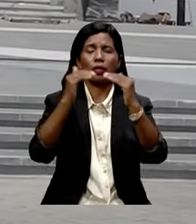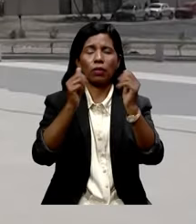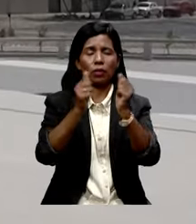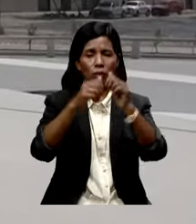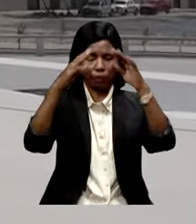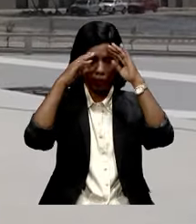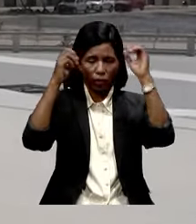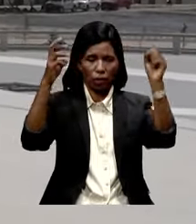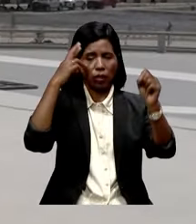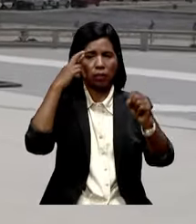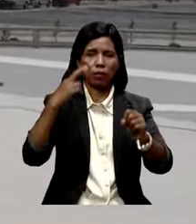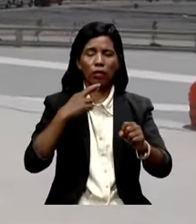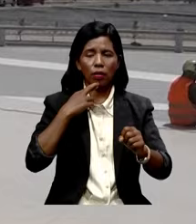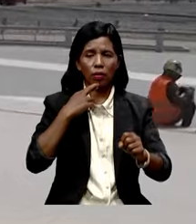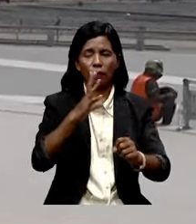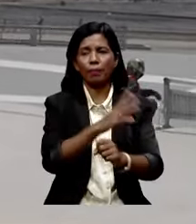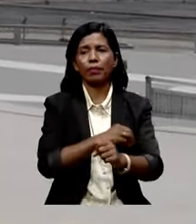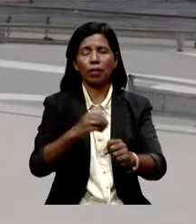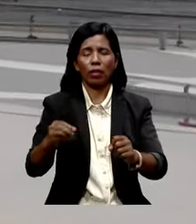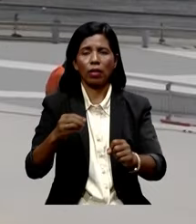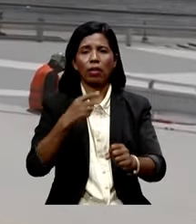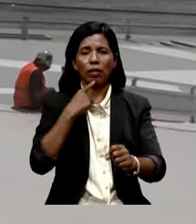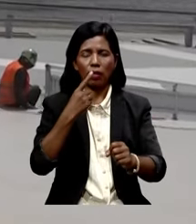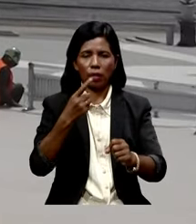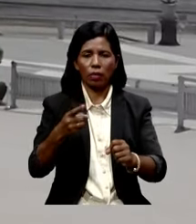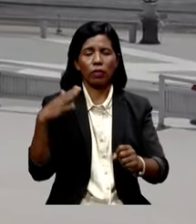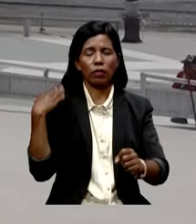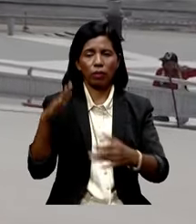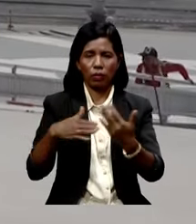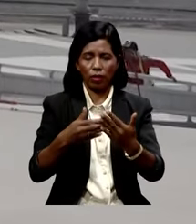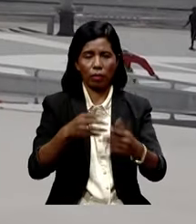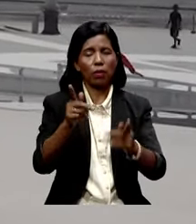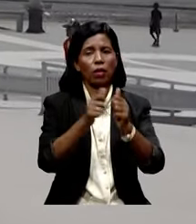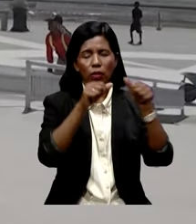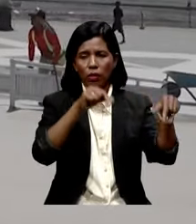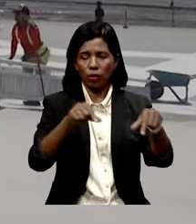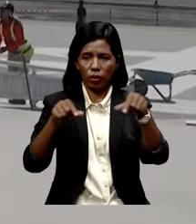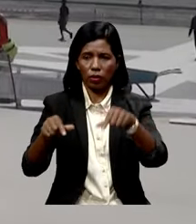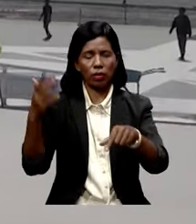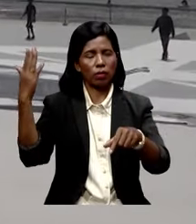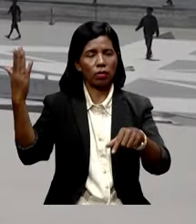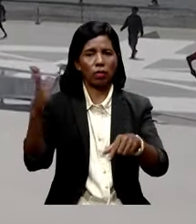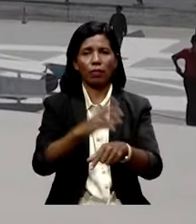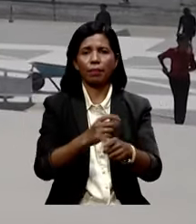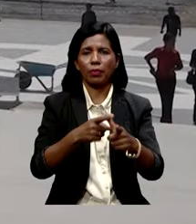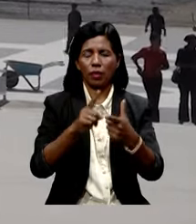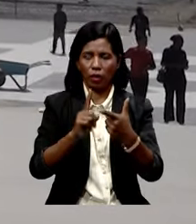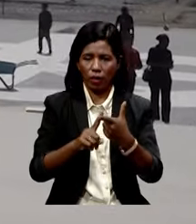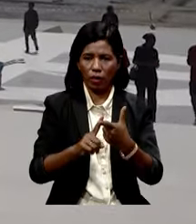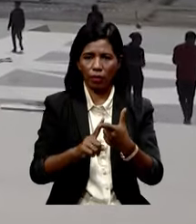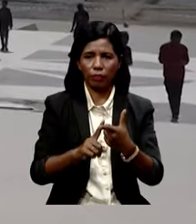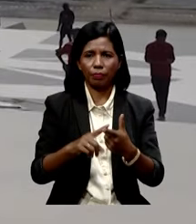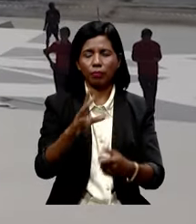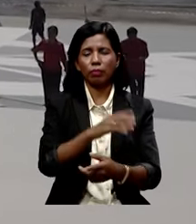Presidente República José Ramos Horta, visita la Barixira no emo deficiência e a orfanato Alma Praia dos